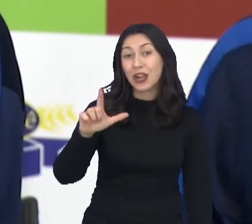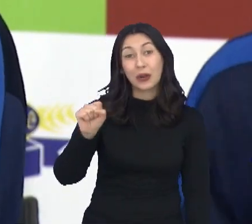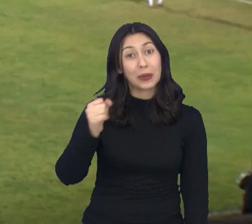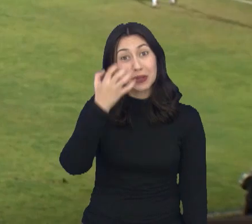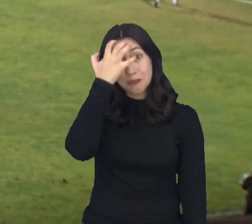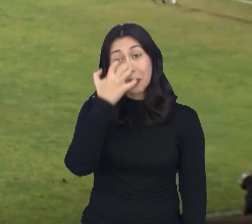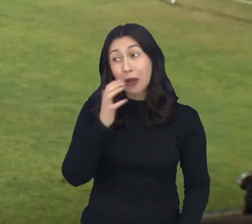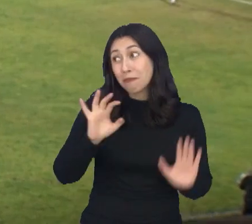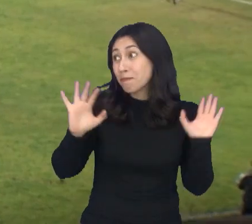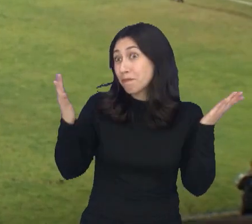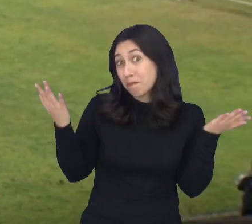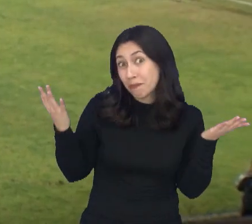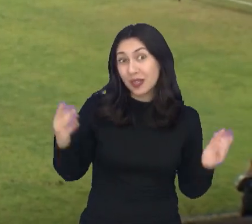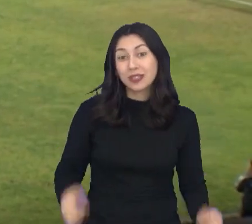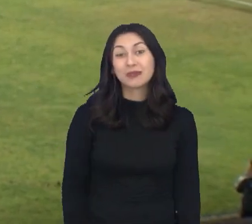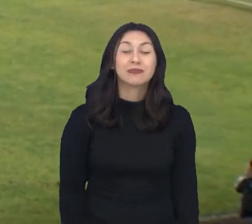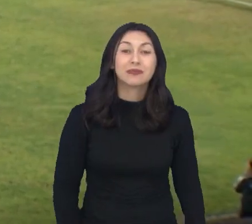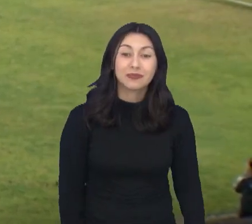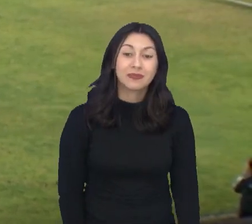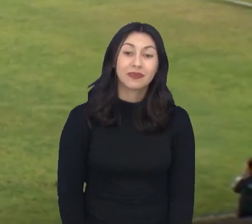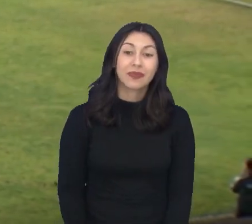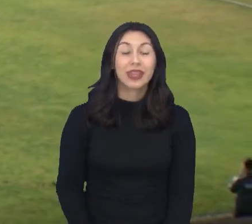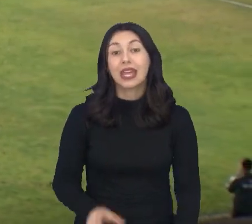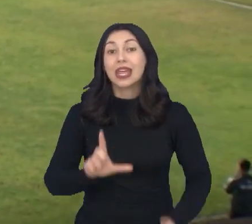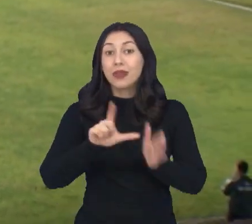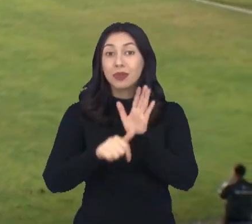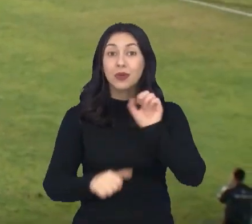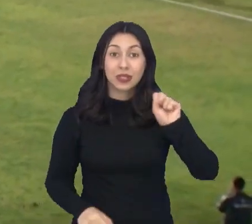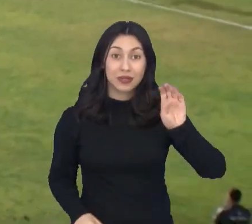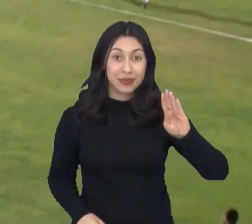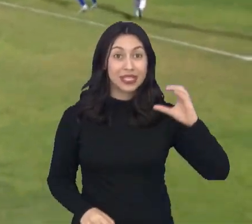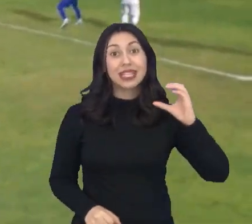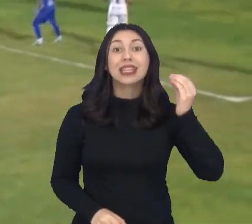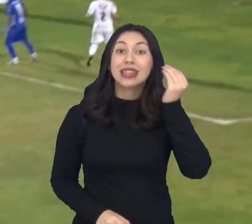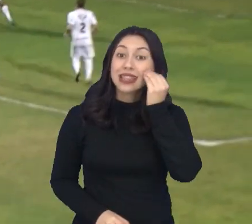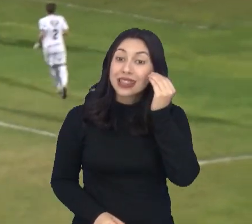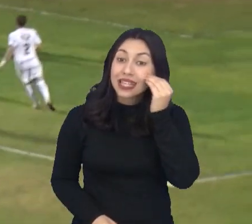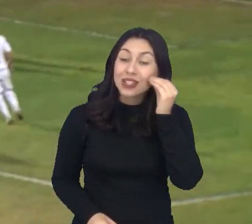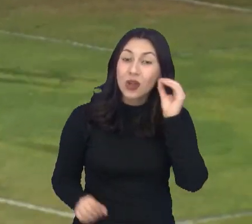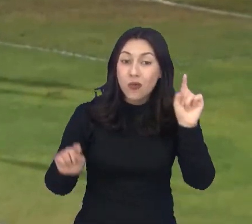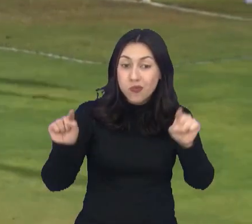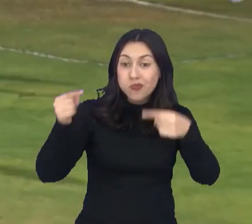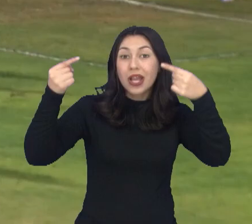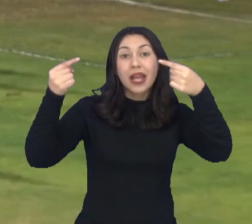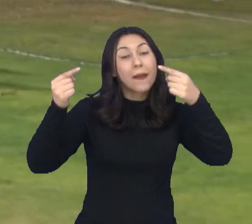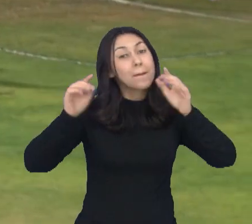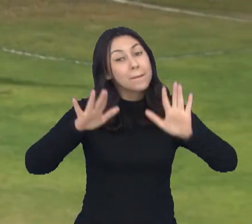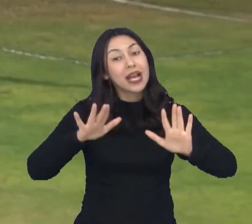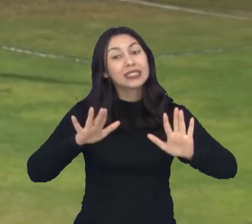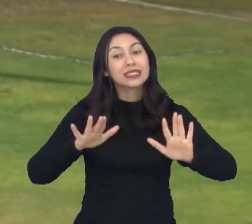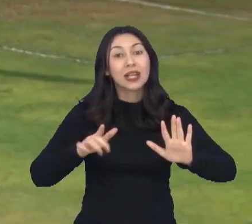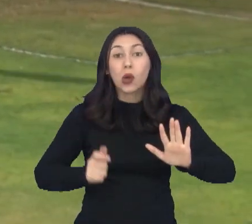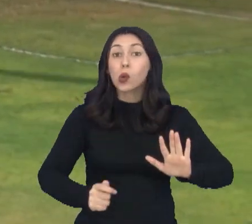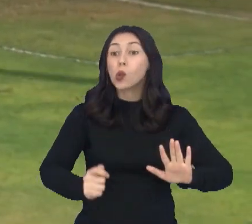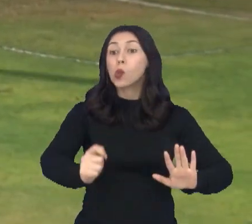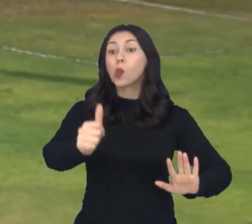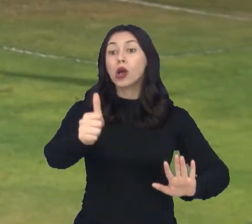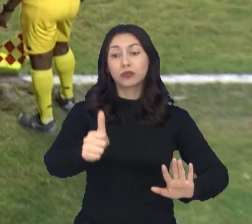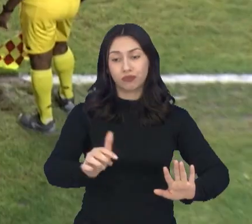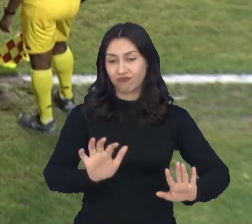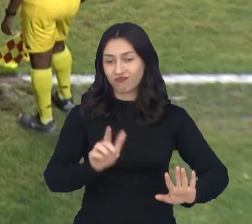nada. O São Bernardo tentou um empate na bola parada. Nessa cobrança, o baixinho Alisson levou perigo à meta de Luiz